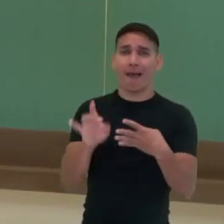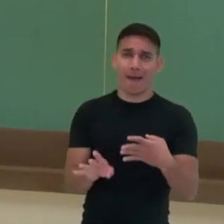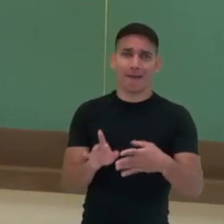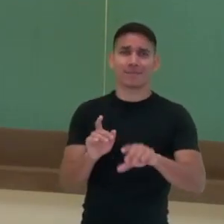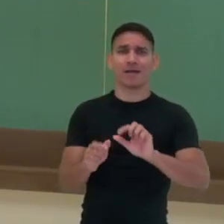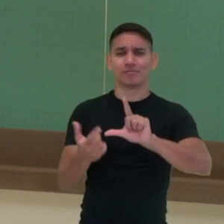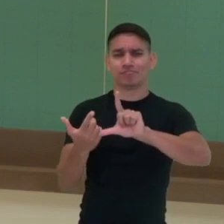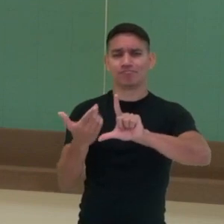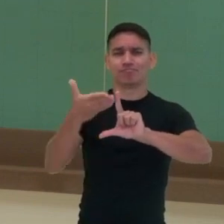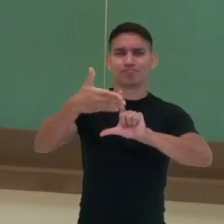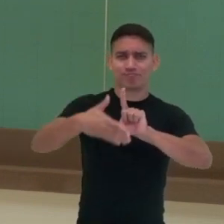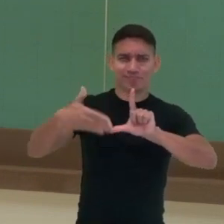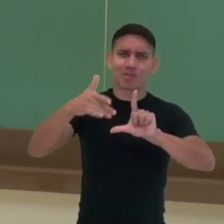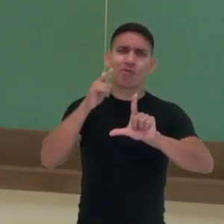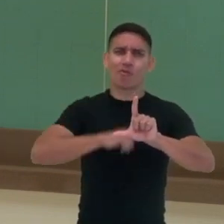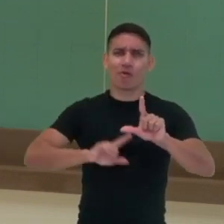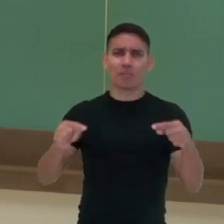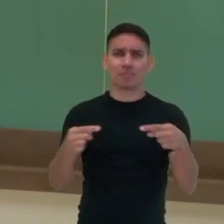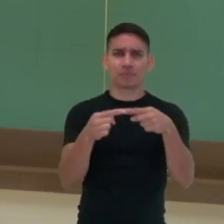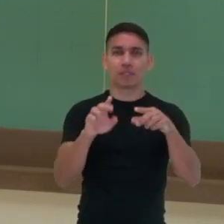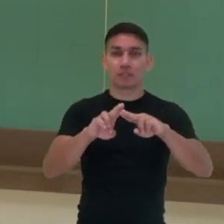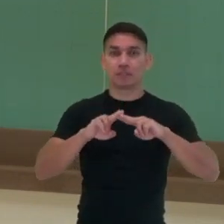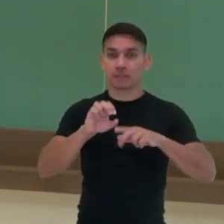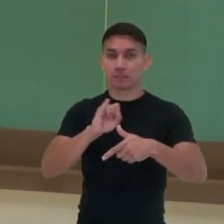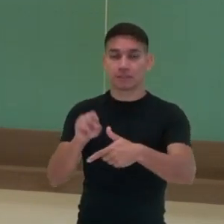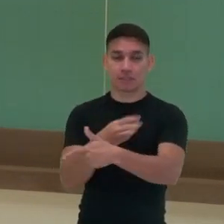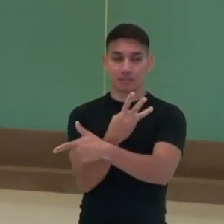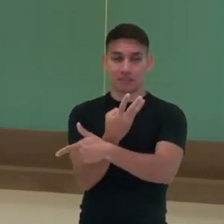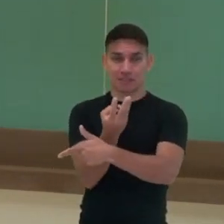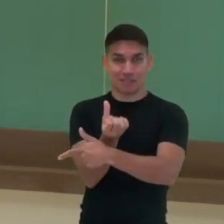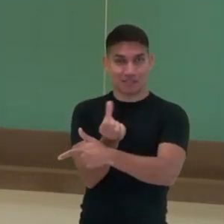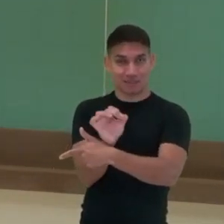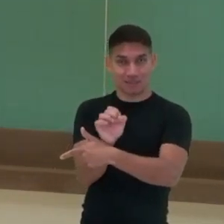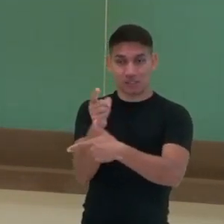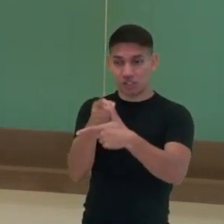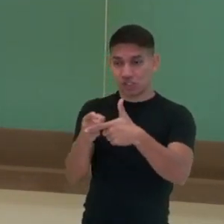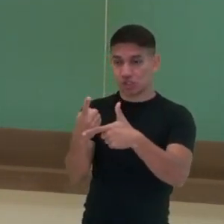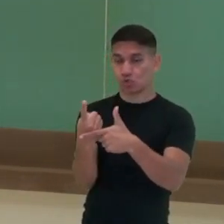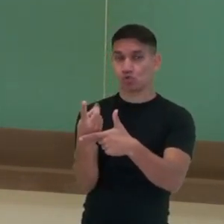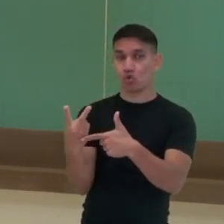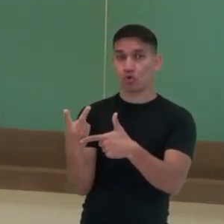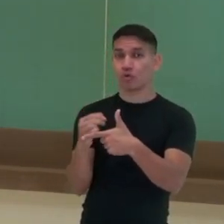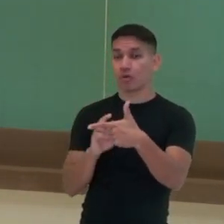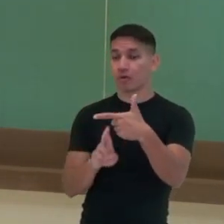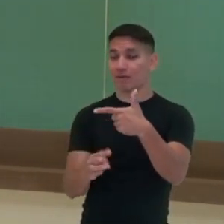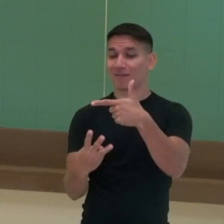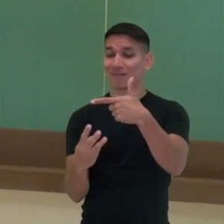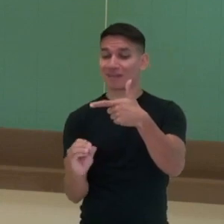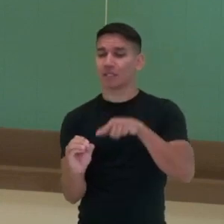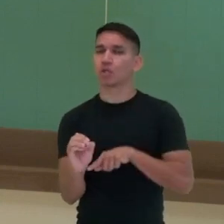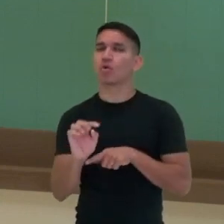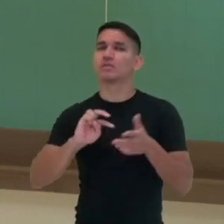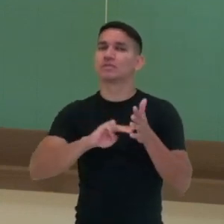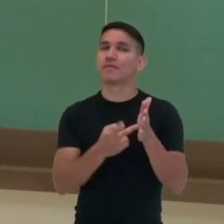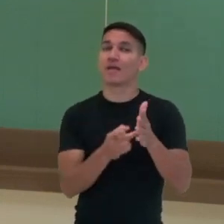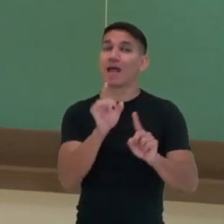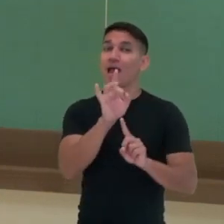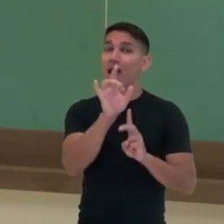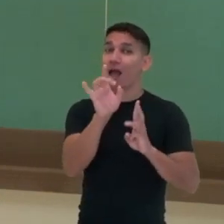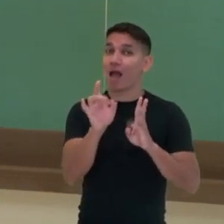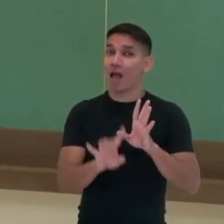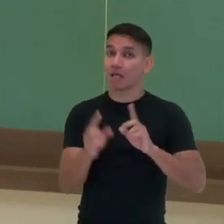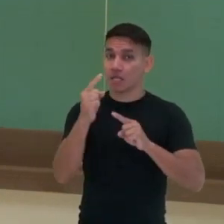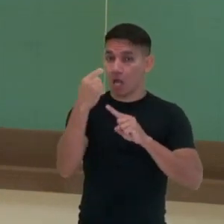bom? Então, se a gente pegar 360 e dividir por 12, nós vamos encontrar 30. Isso quer dizer que cada hora ali no reloginho tem